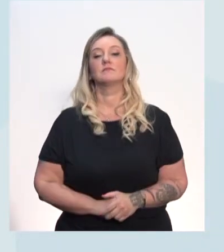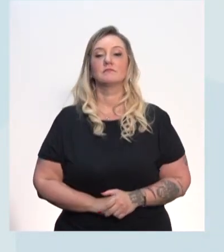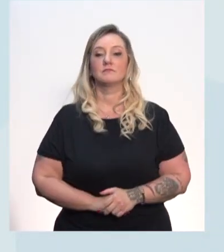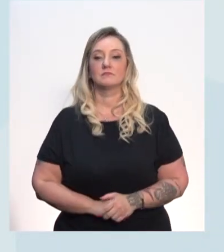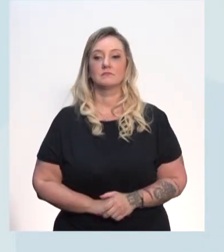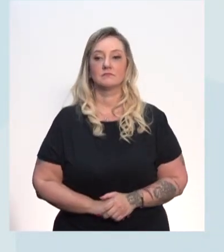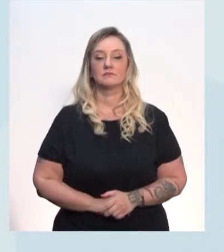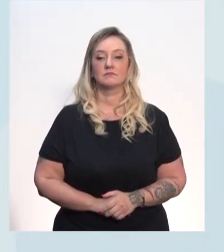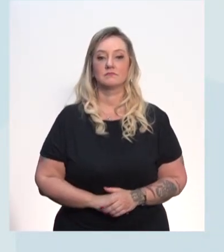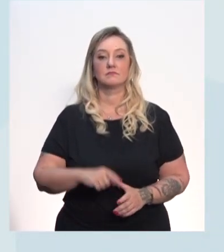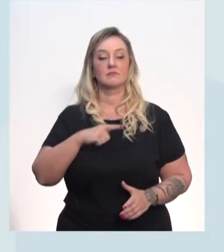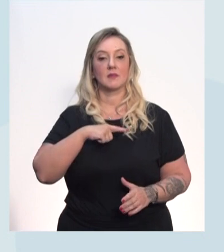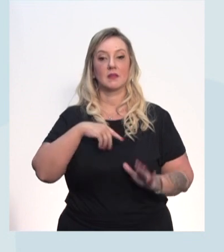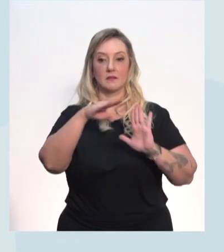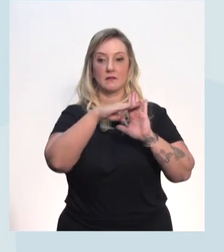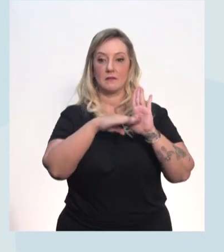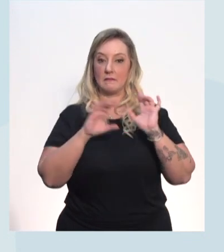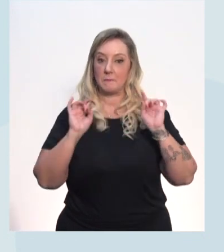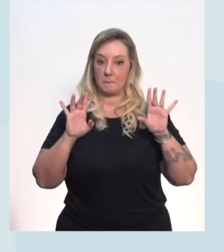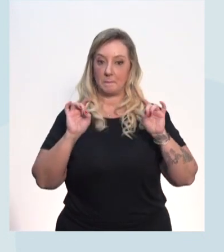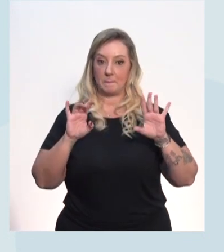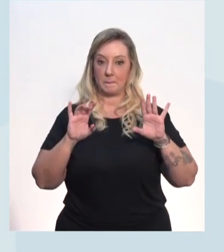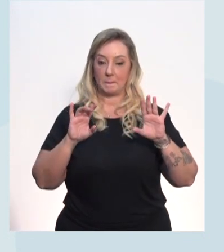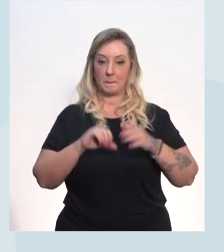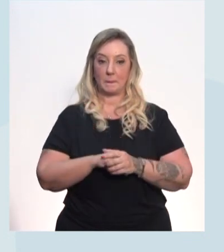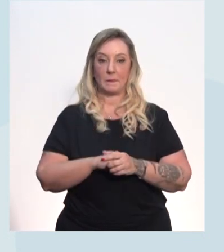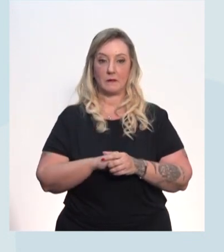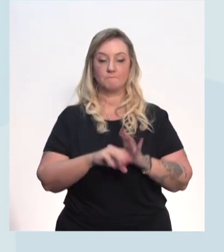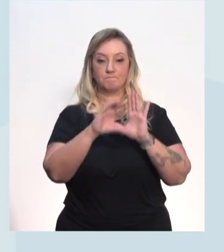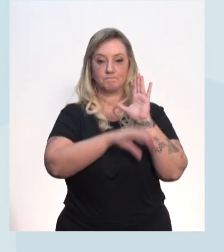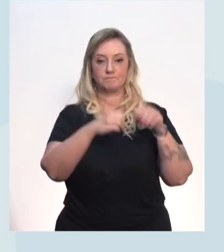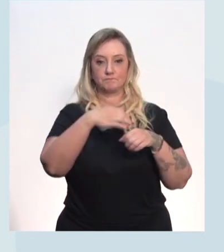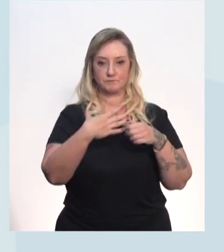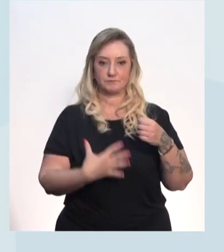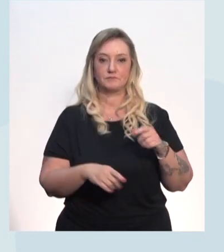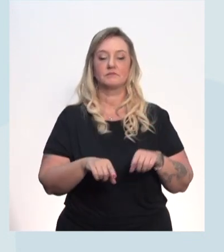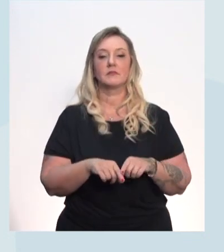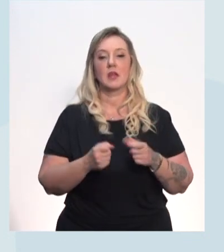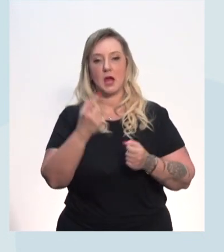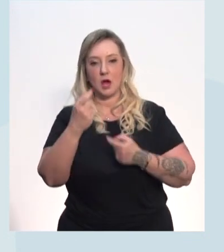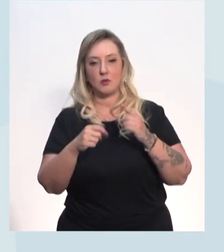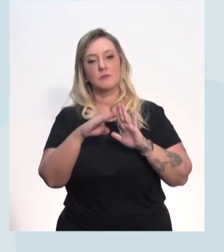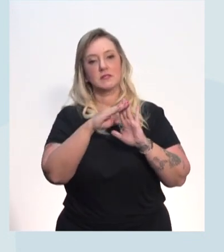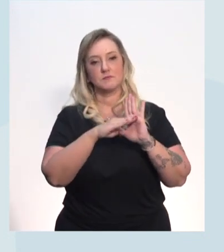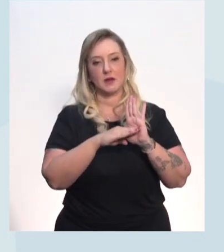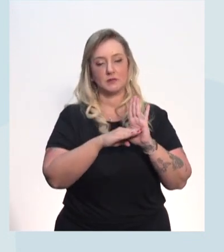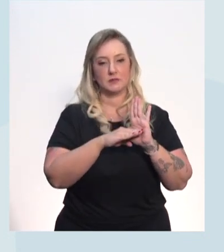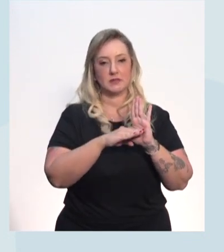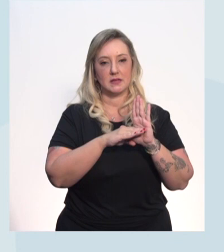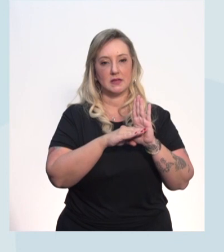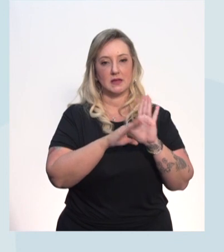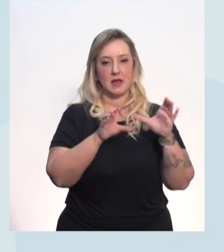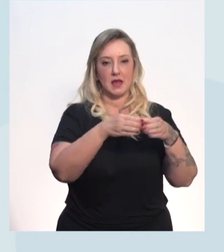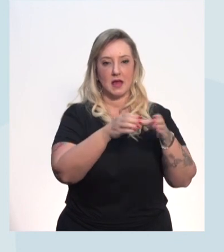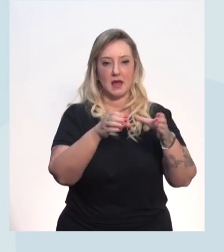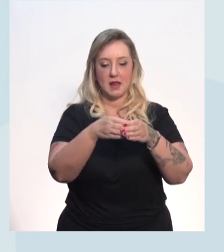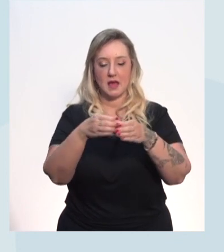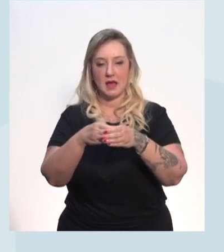e o planejamento estratégico da própria SEDUC, tá bom? Seguindo o currículo paulista,